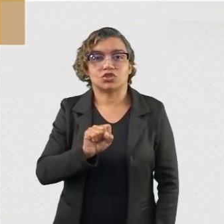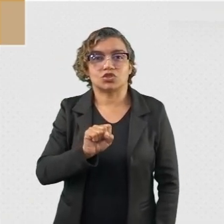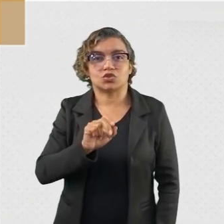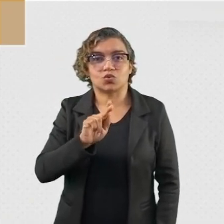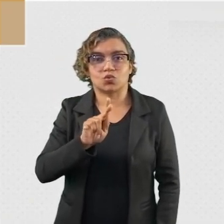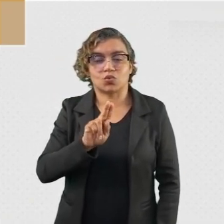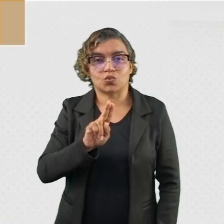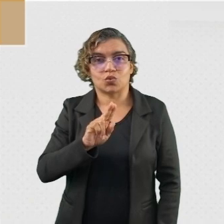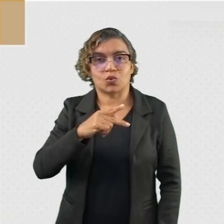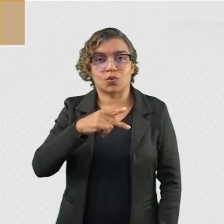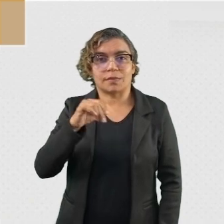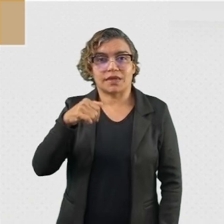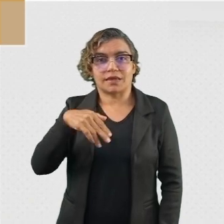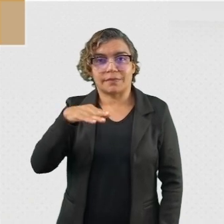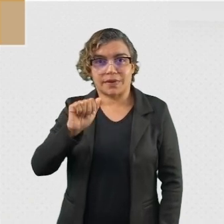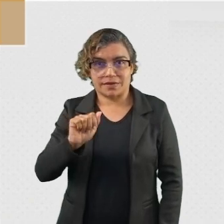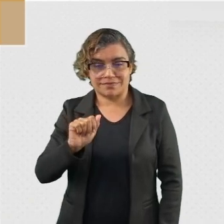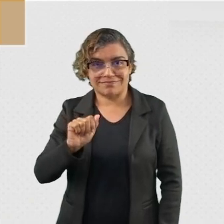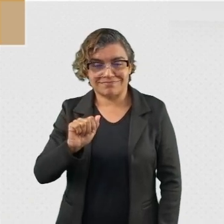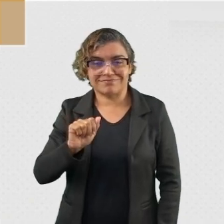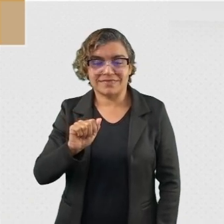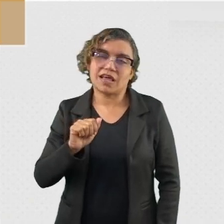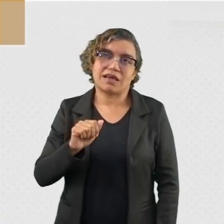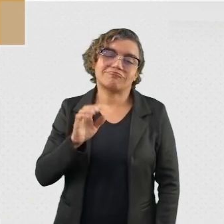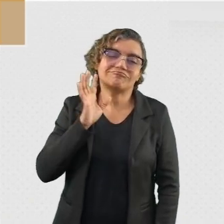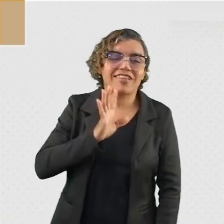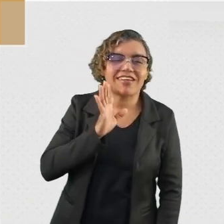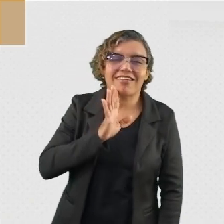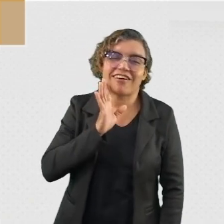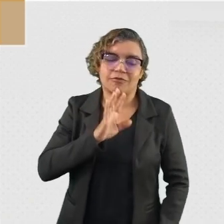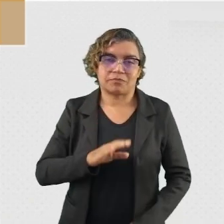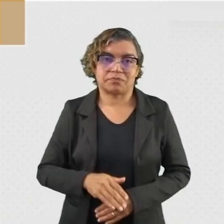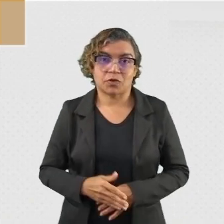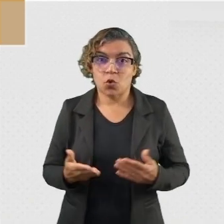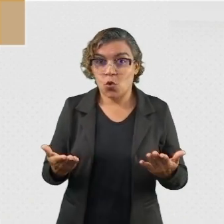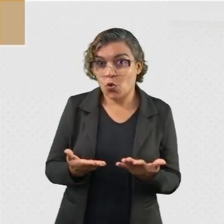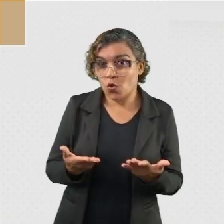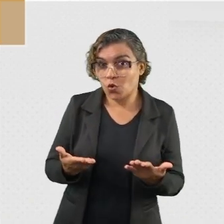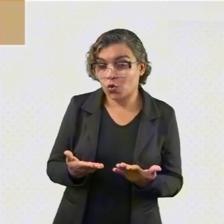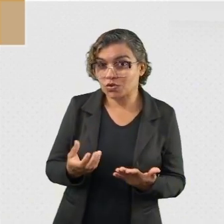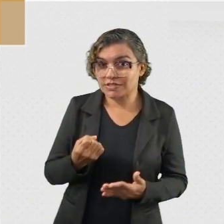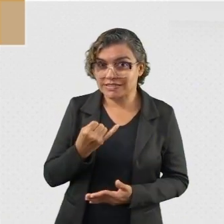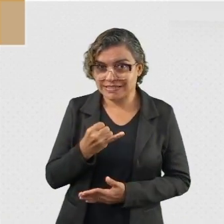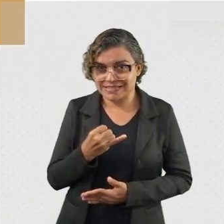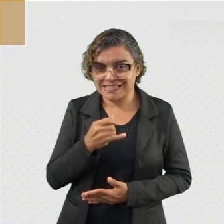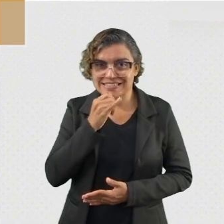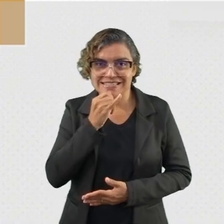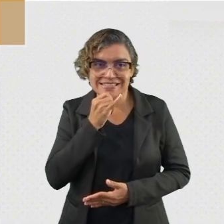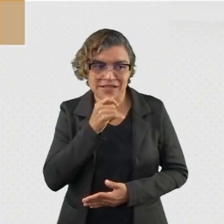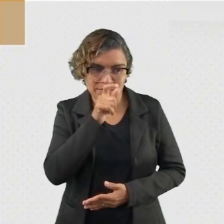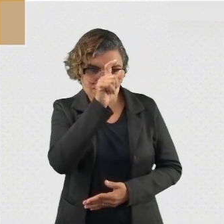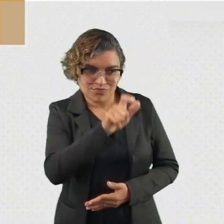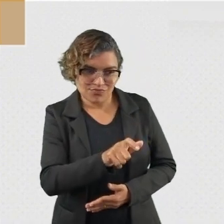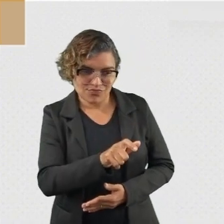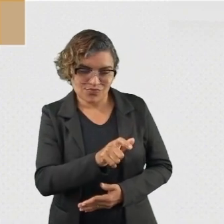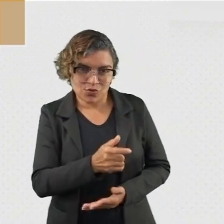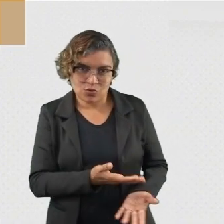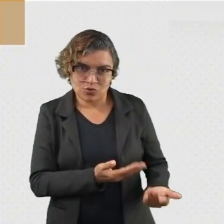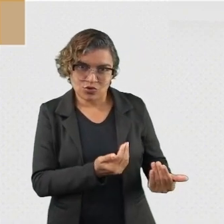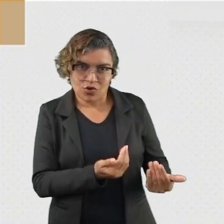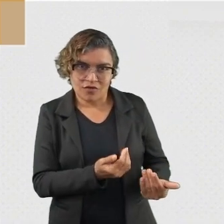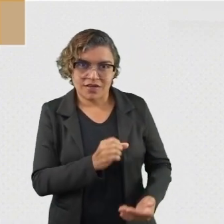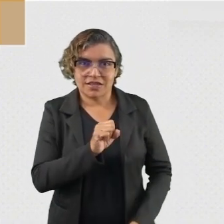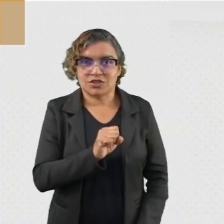de uma coisa legal, de uma coisa bacana. E aí, hoje em dia, se eu chego para um jovem e eu falo supimpa,